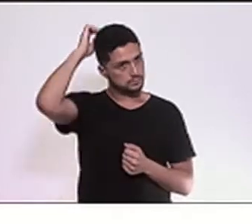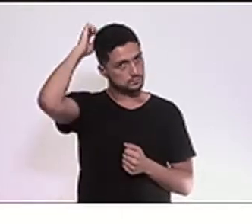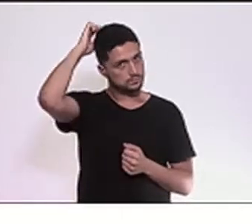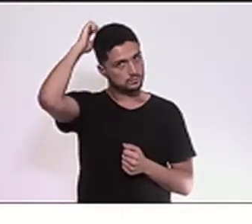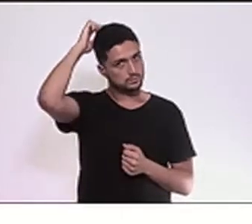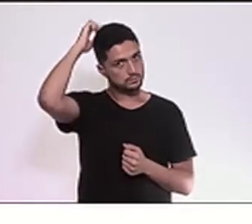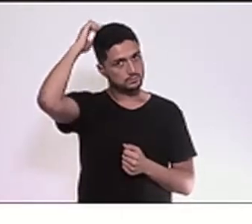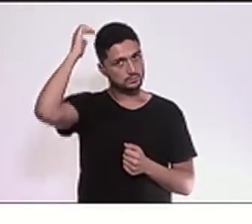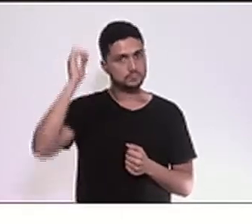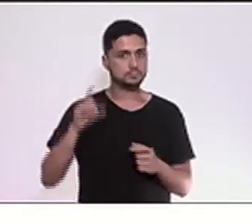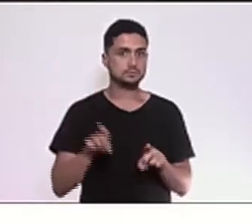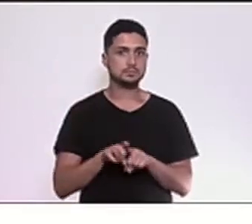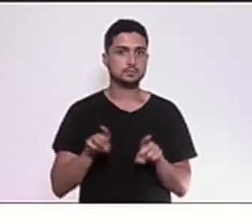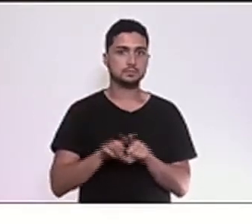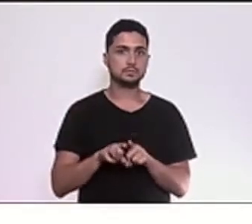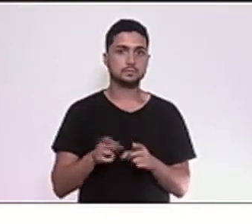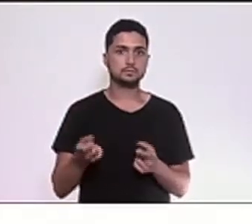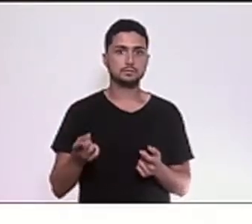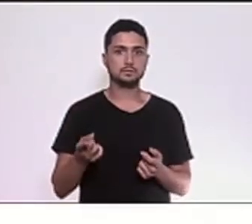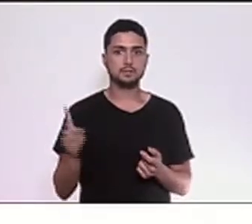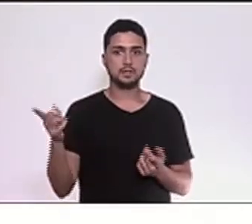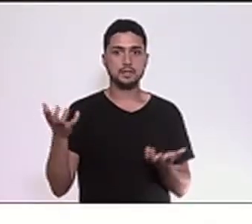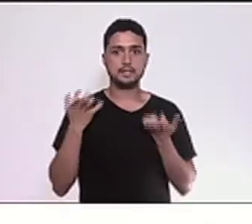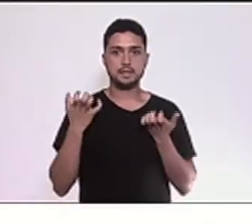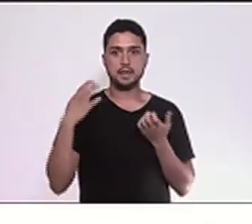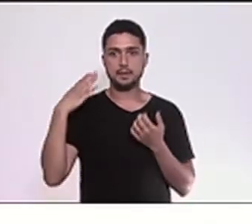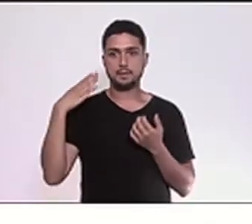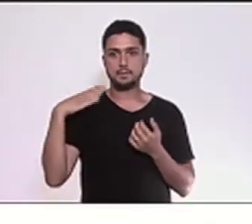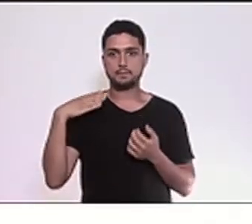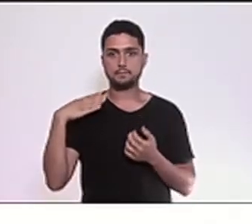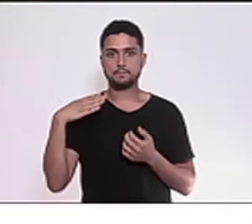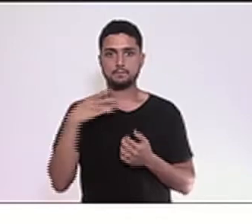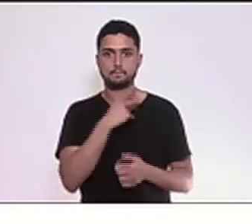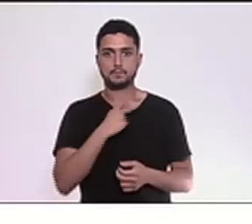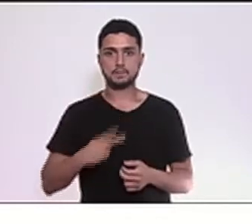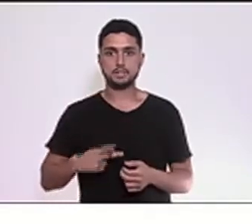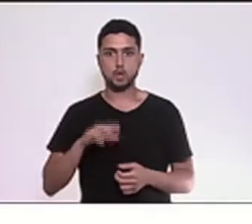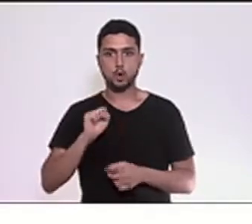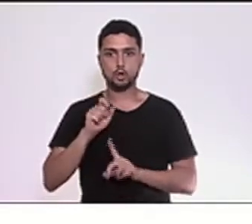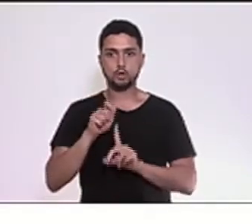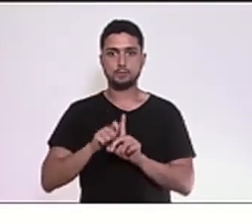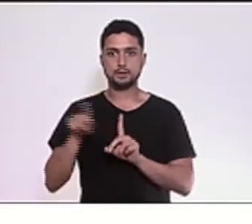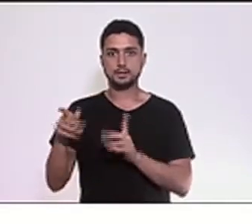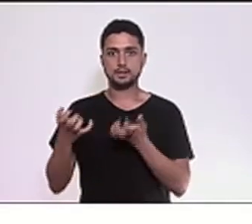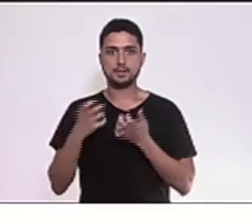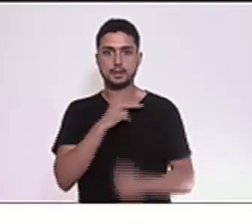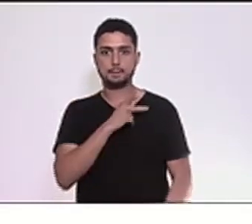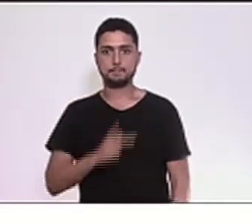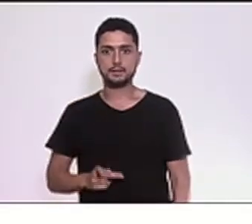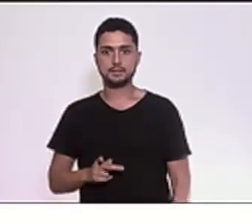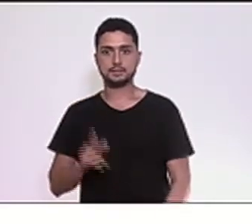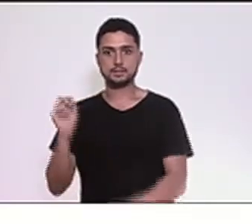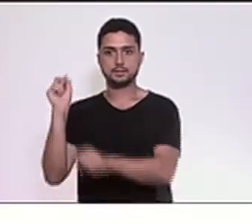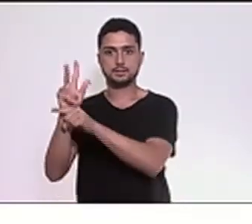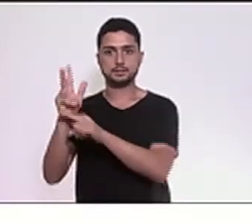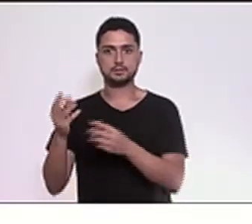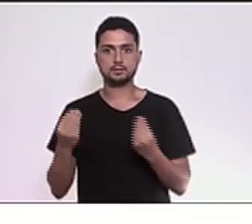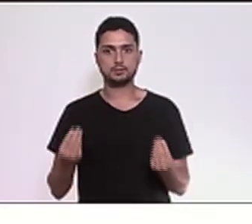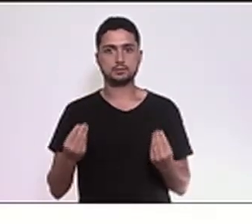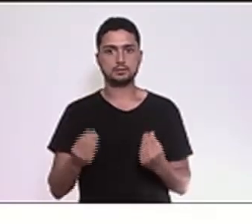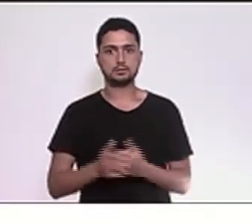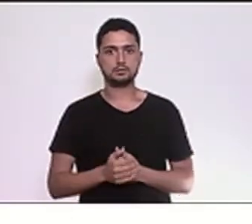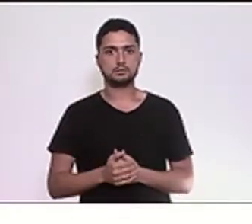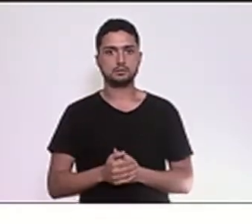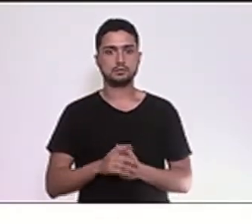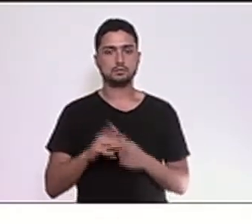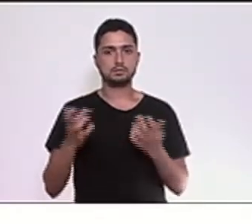que o megalomaníaco presidenciável, que com 8 meses já se coloca candidato a presidente da República,